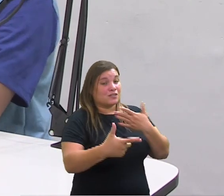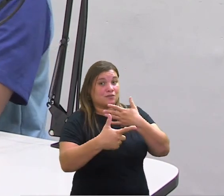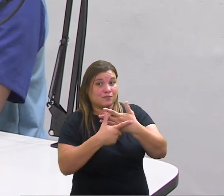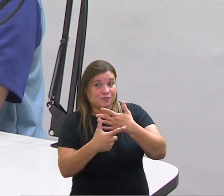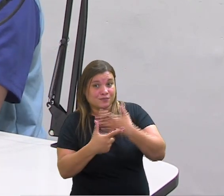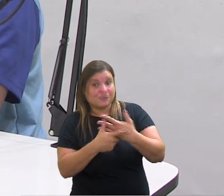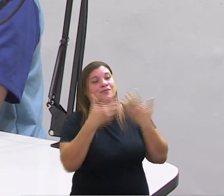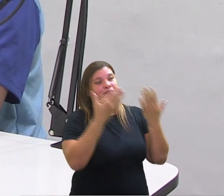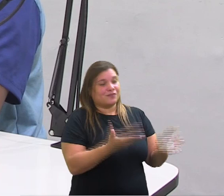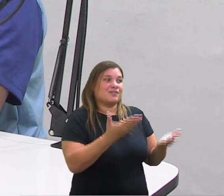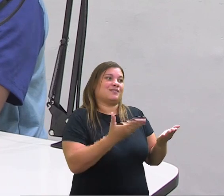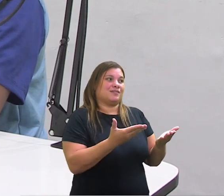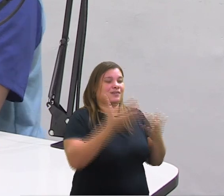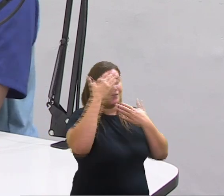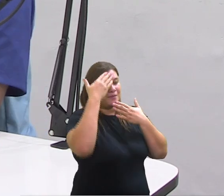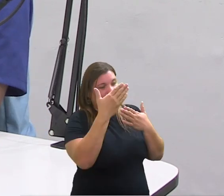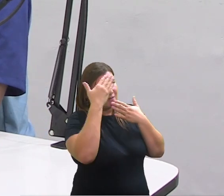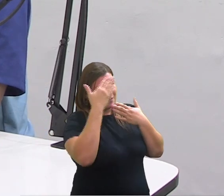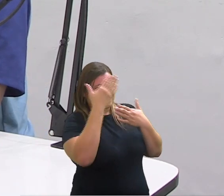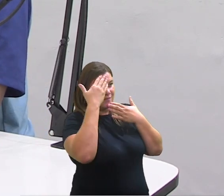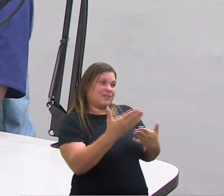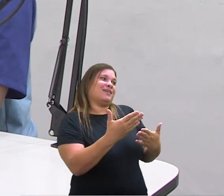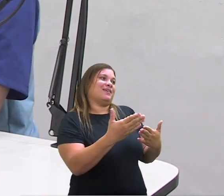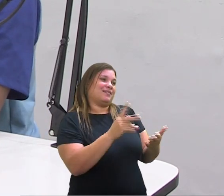não só repreensivo, totalmente